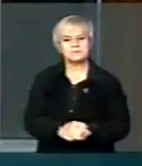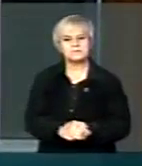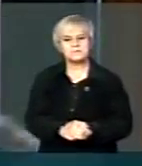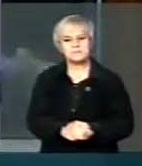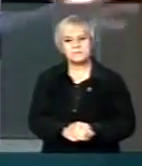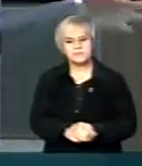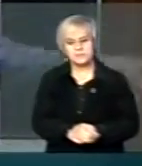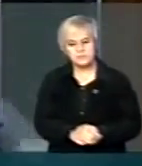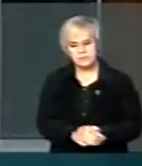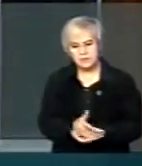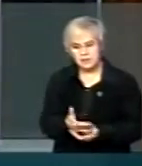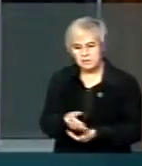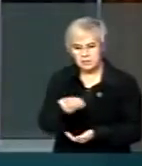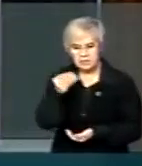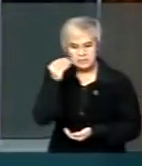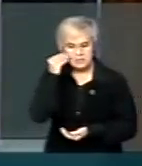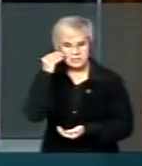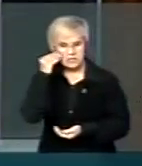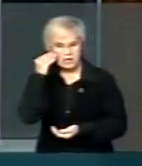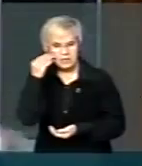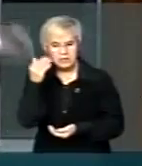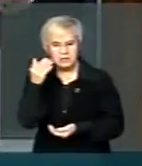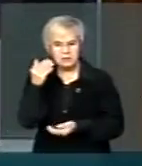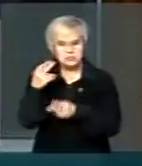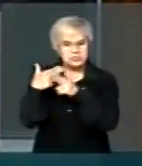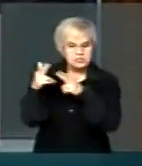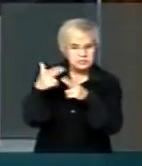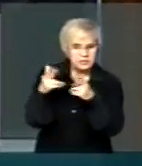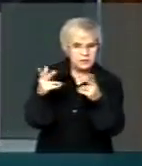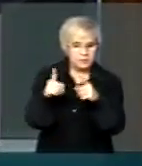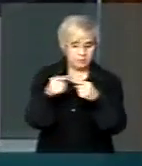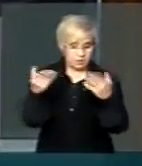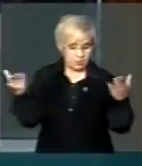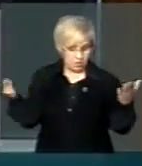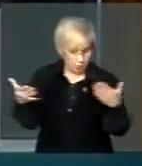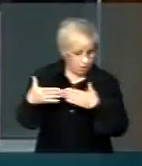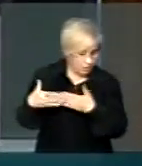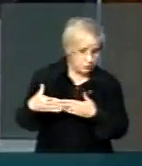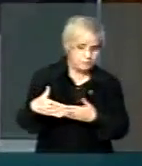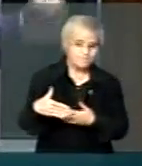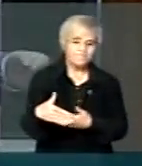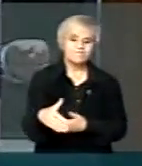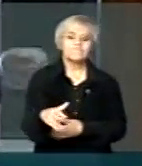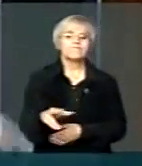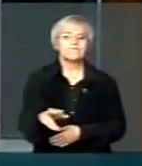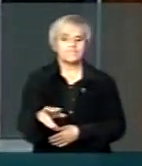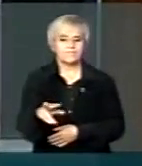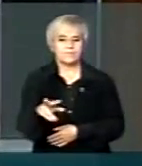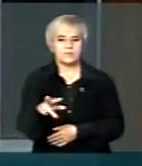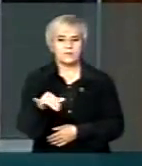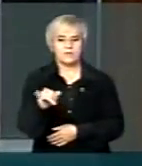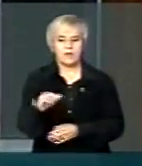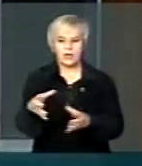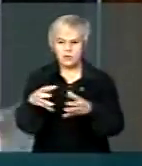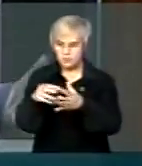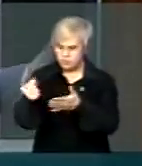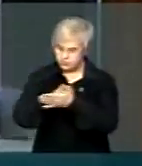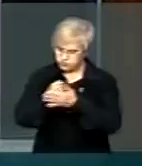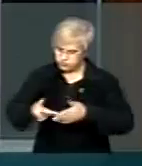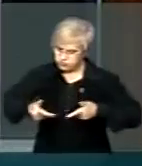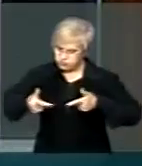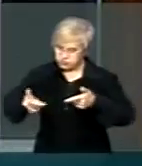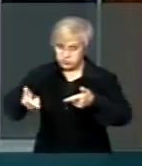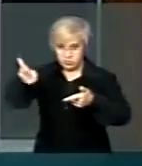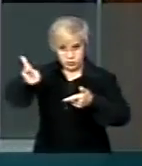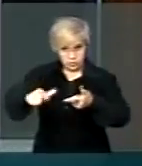cumpridas, para desfazer o movimento. Mas a conta vem agora, com a renovação do movimento,